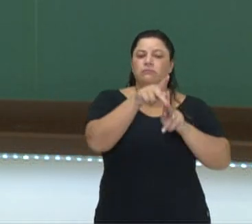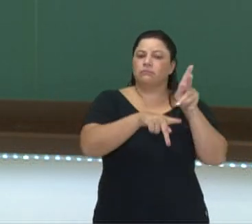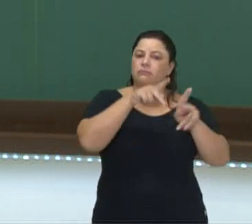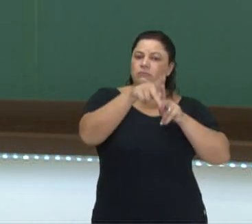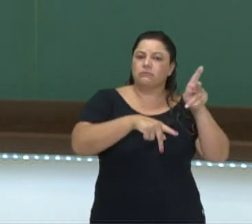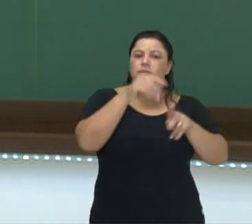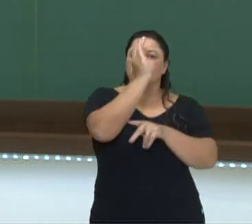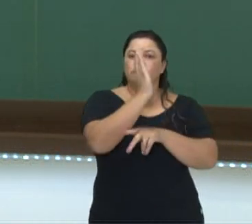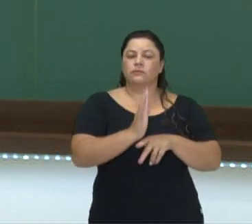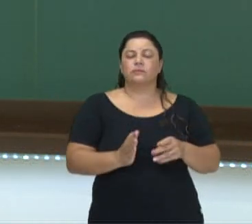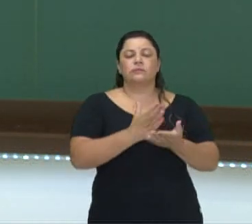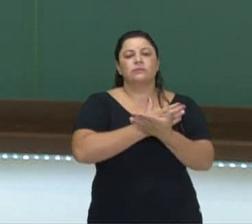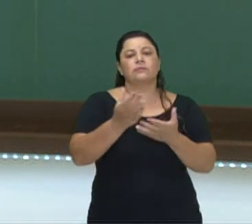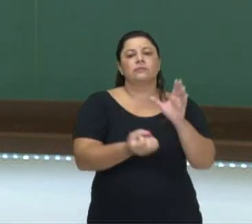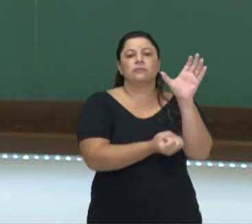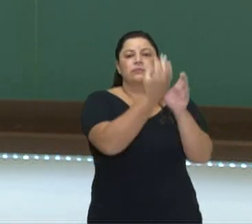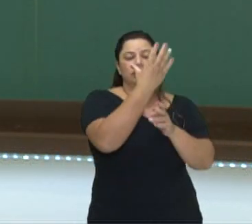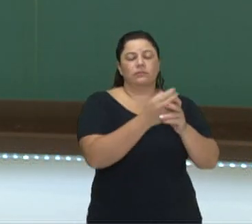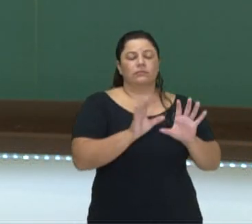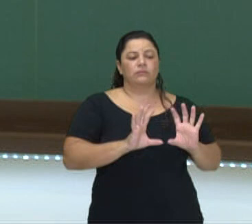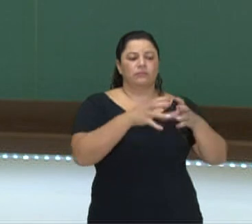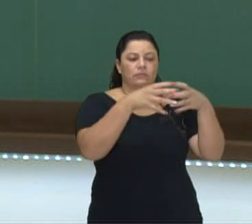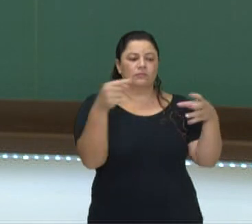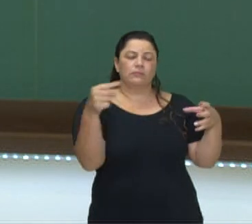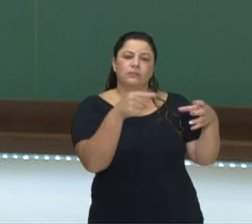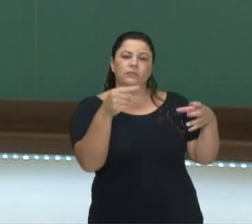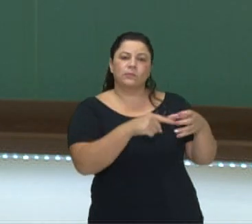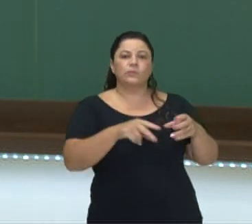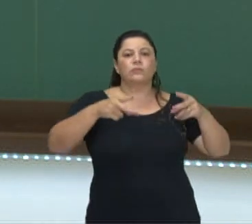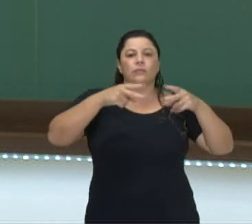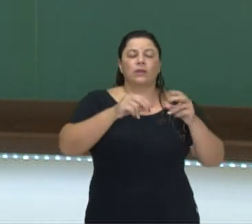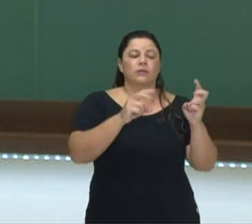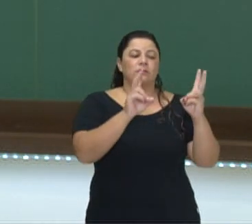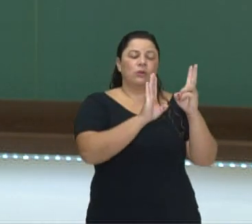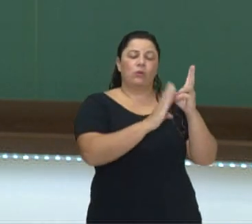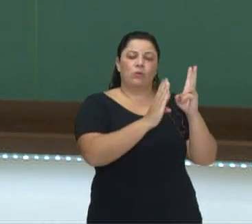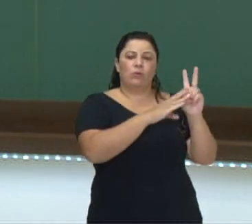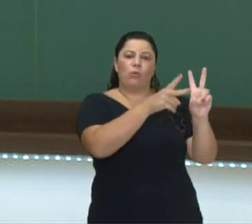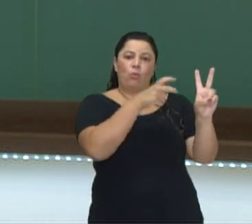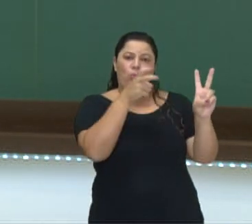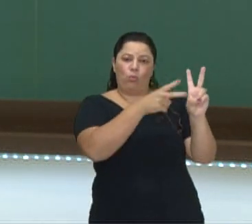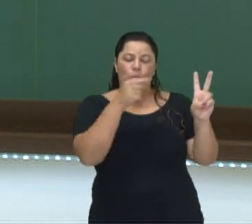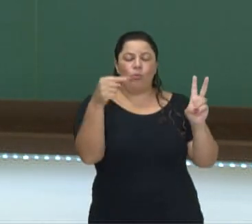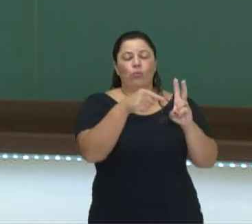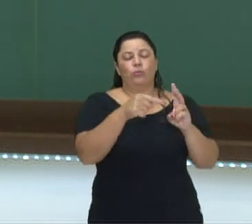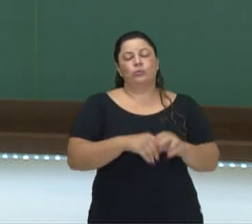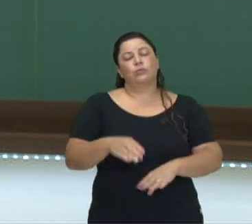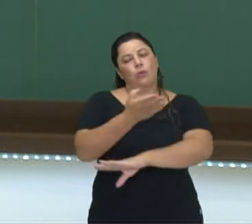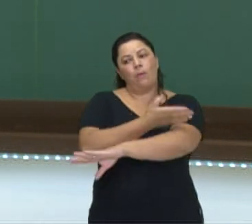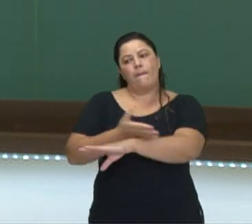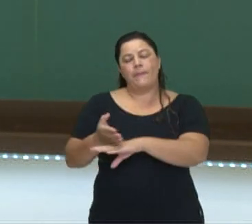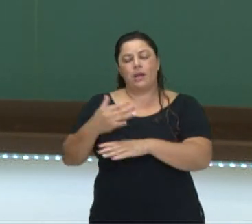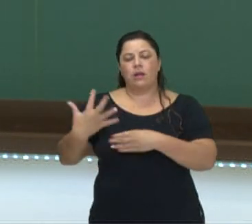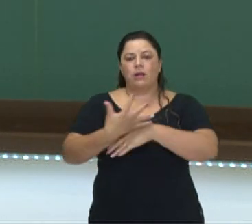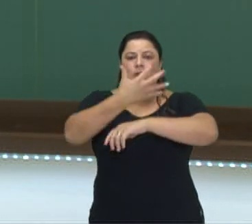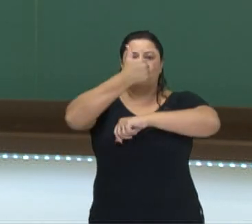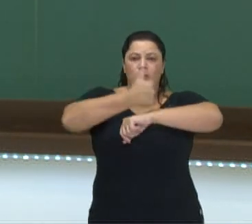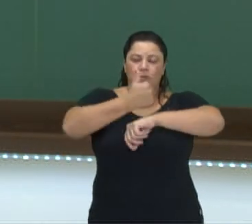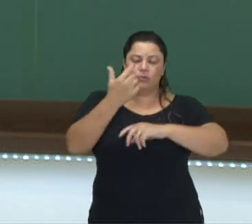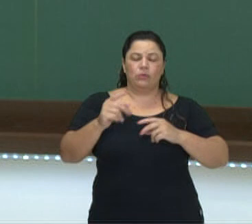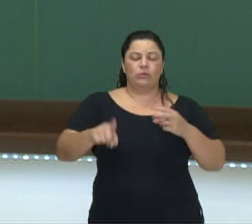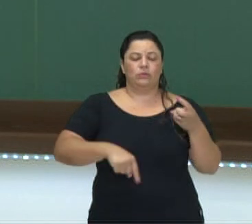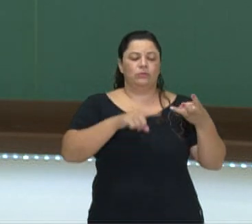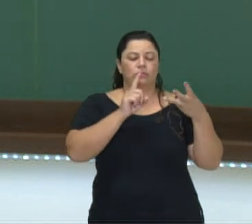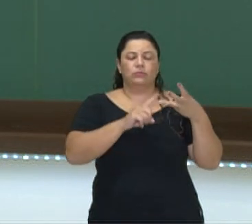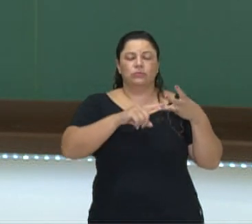que iniciam essa formação são os indígenas, os povos brancos ou os colonizadores, né? E os